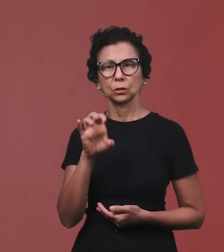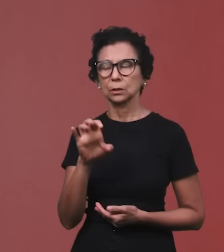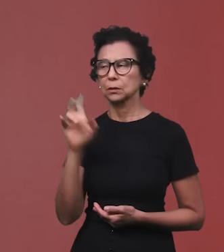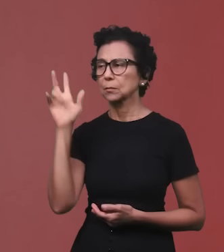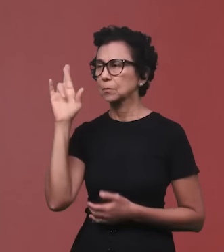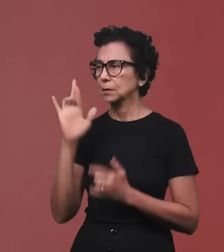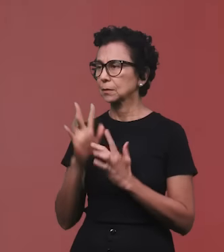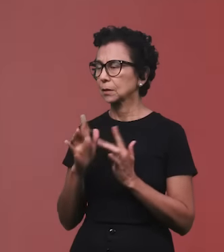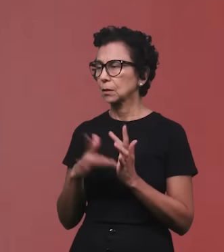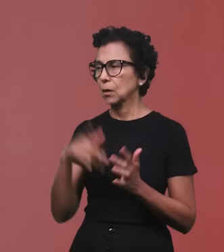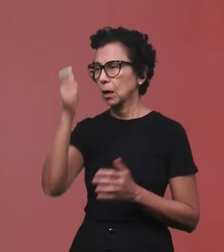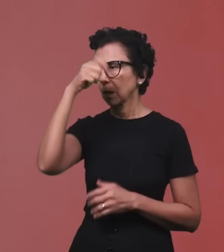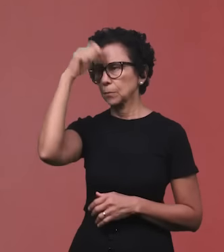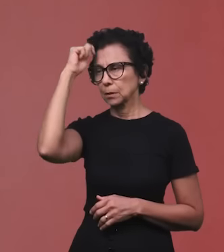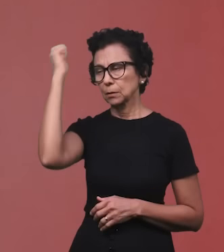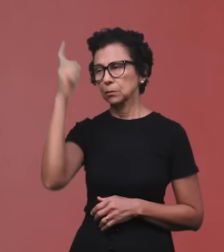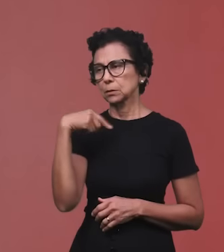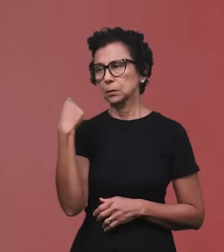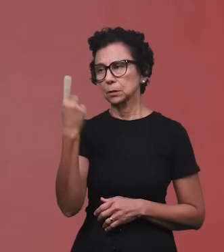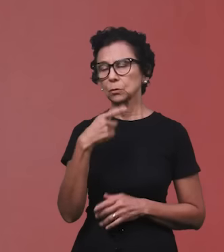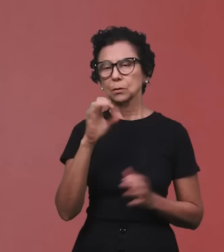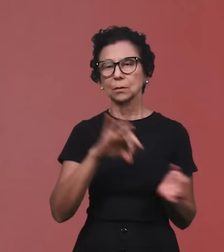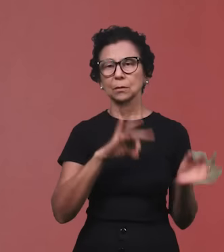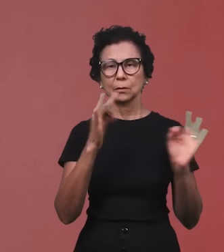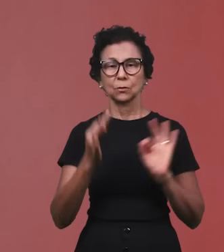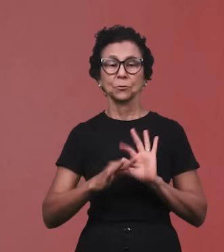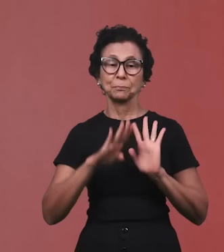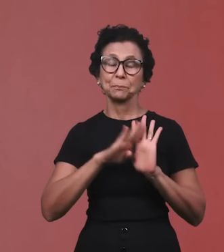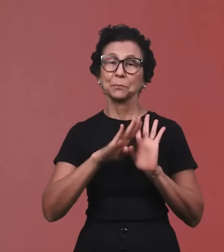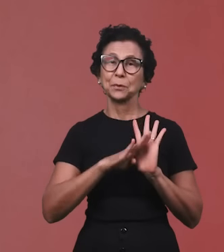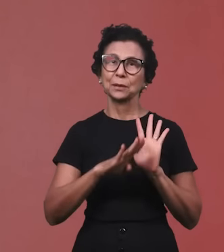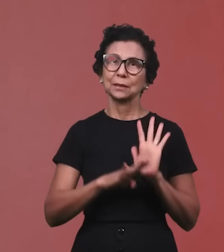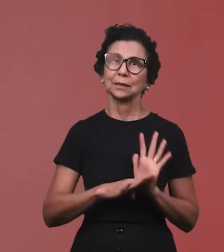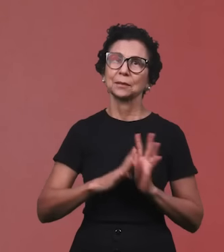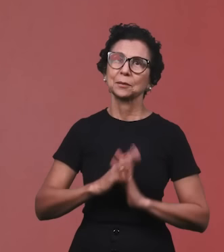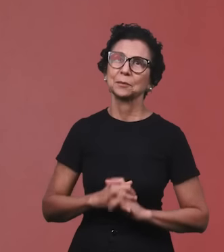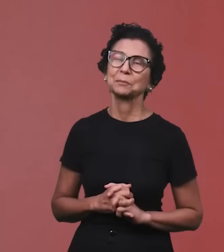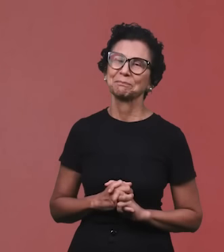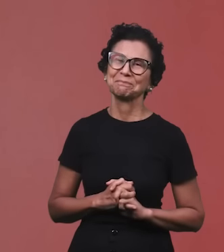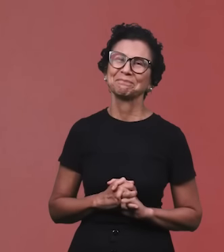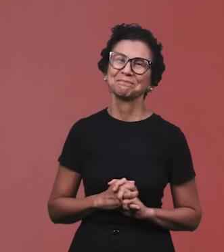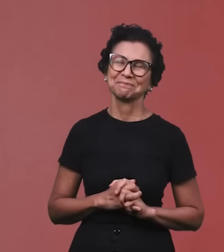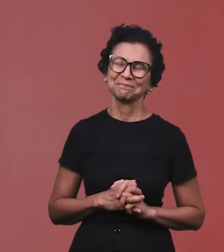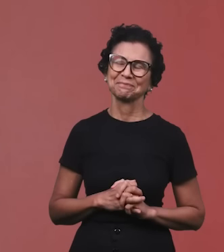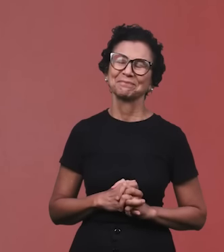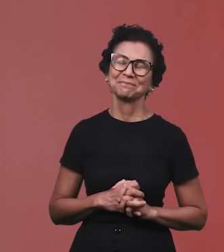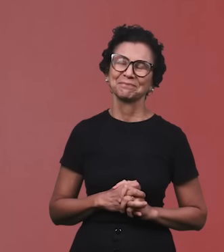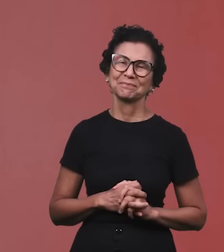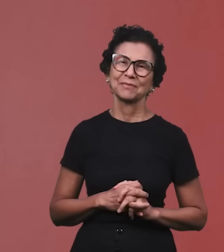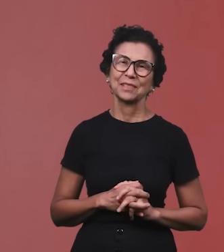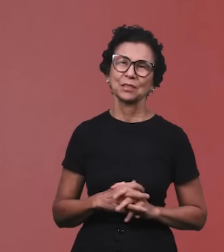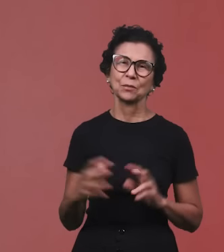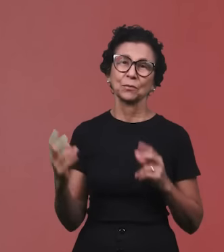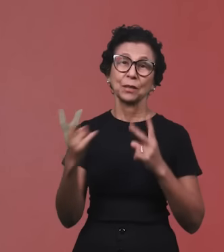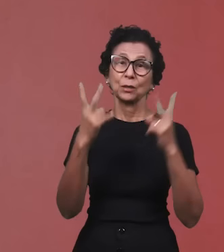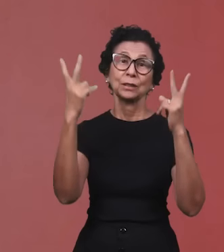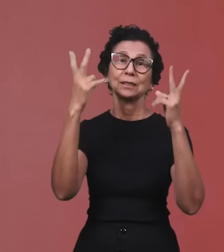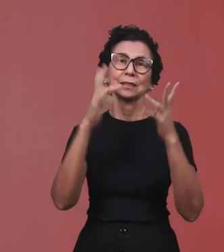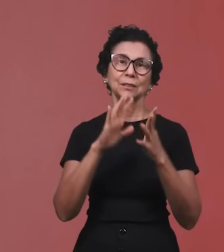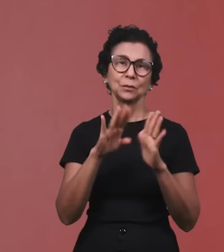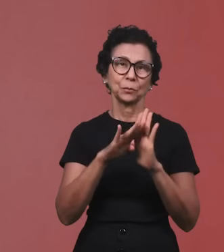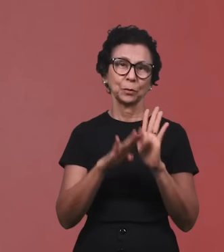paz do Senhor a todos que estão participando conosco desse programa, que estão prestigiando aquilo que o Senhor tem nos dado de